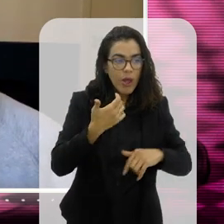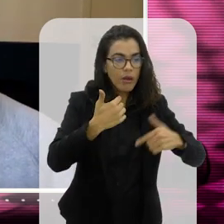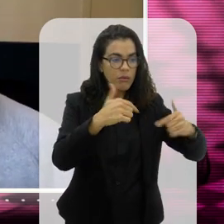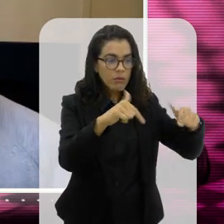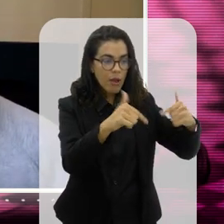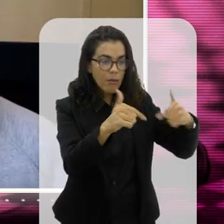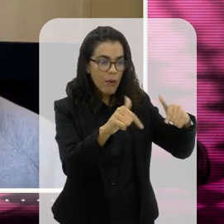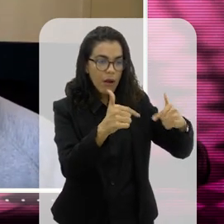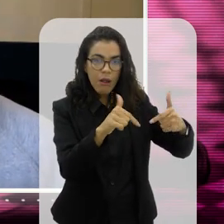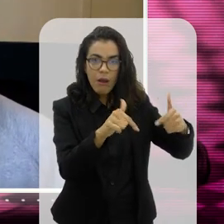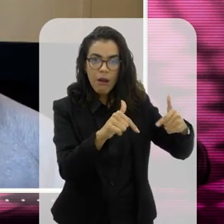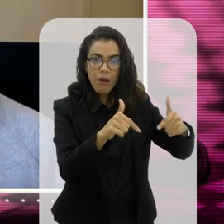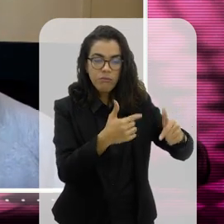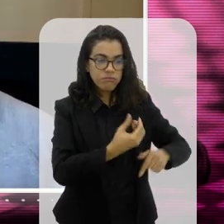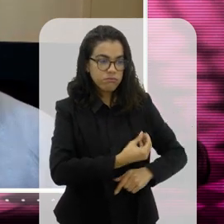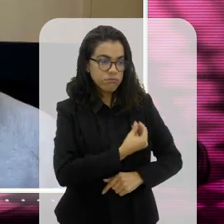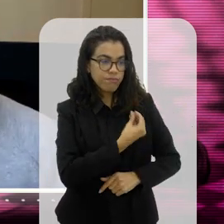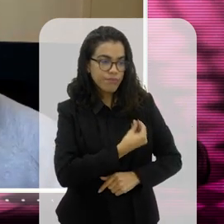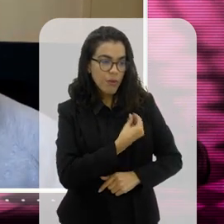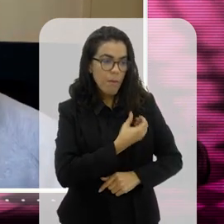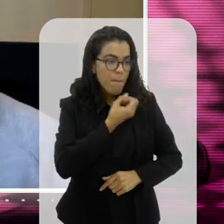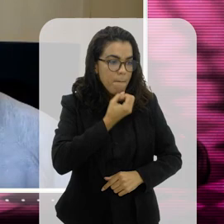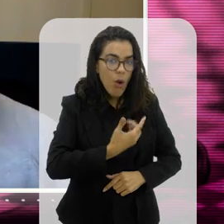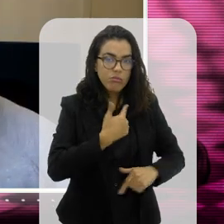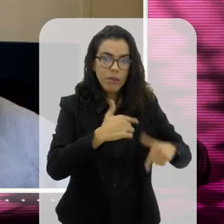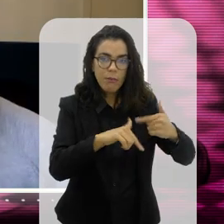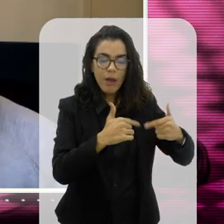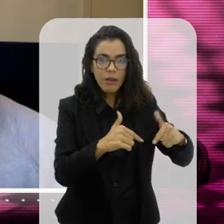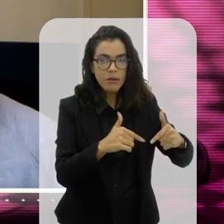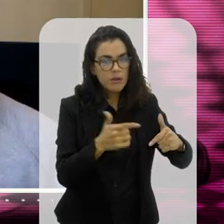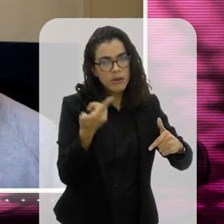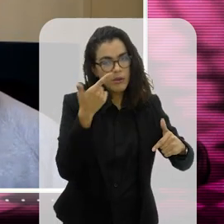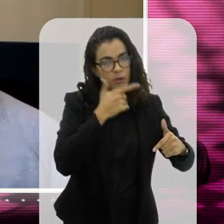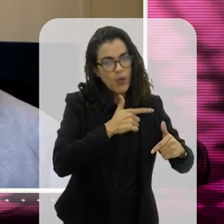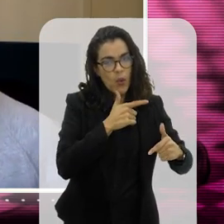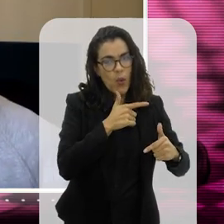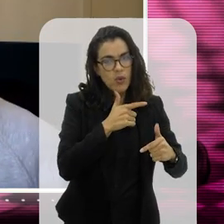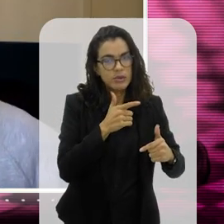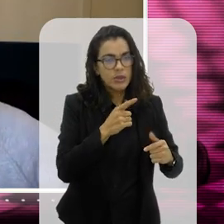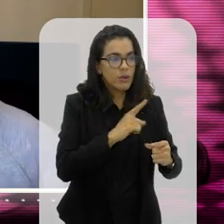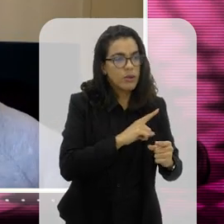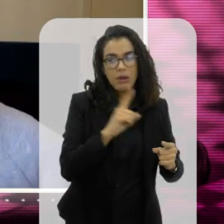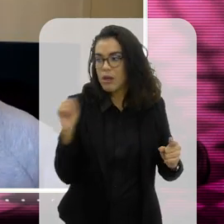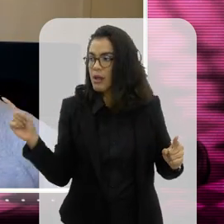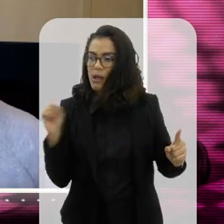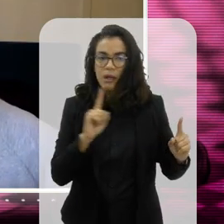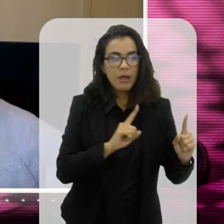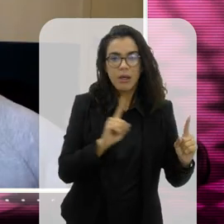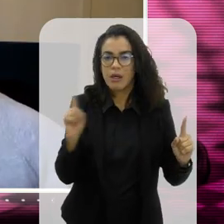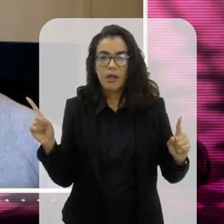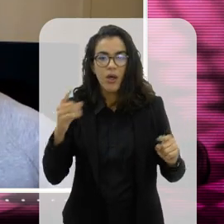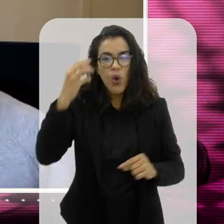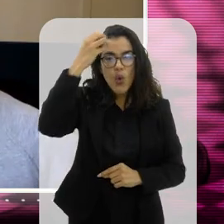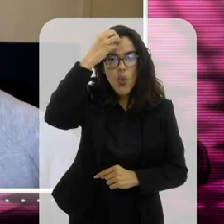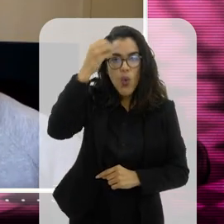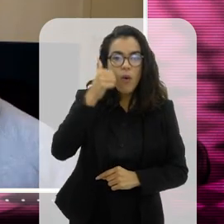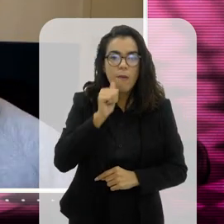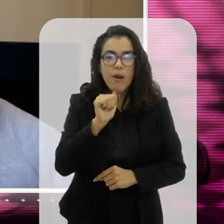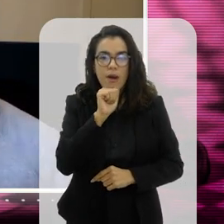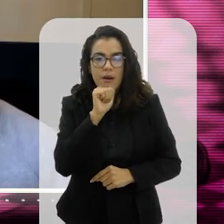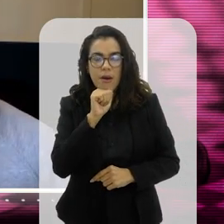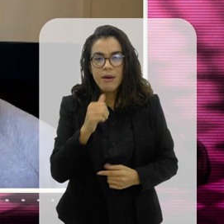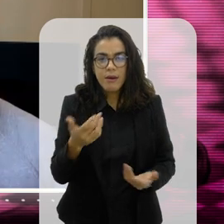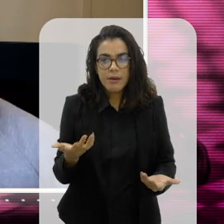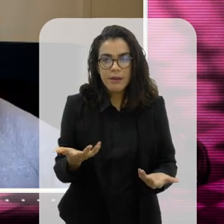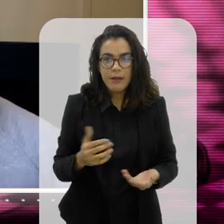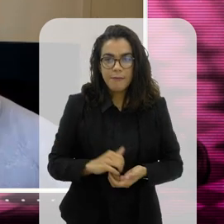se eu quero estar num trabalho, se eu quero estar presente aqui, fazendo um bom trabalho, eu não consigo estar nos dois lugares, ou essa sensação de culpa